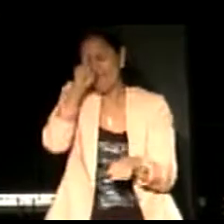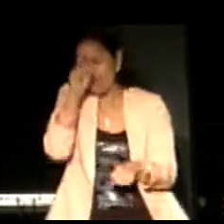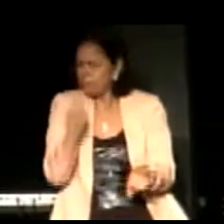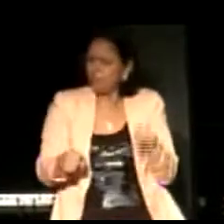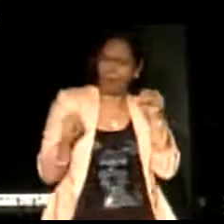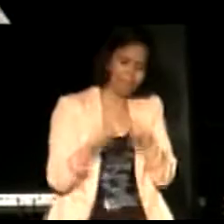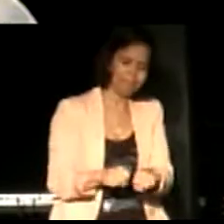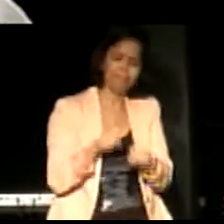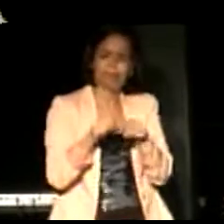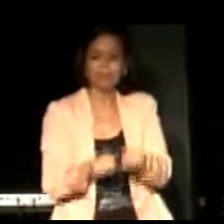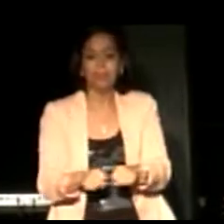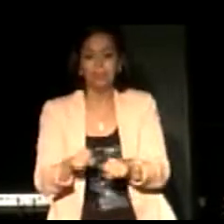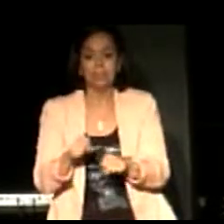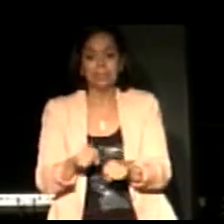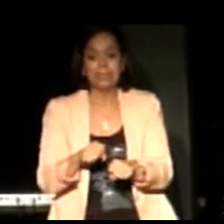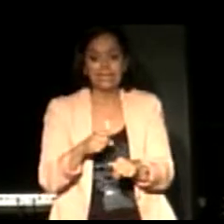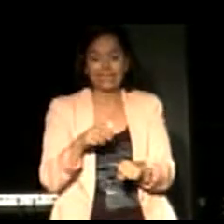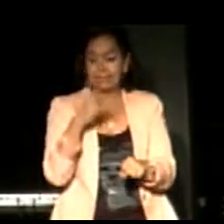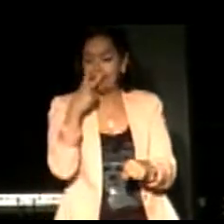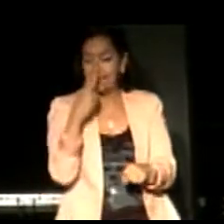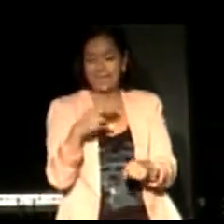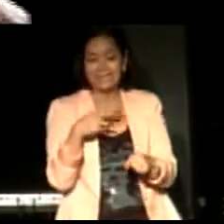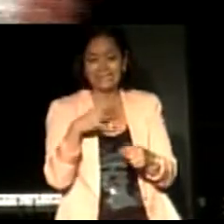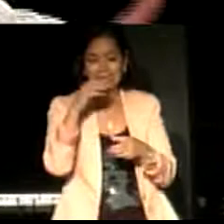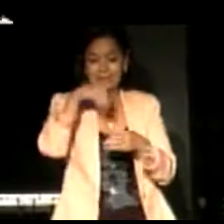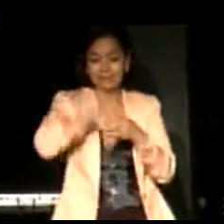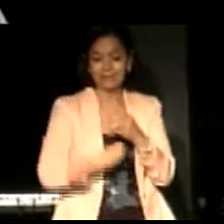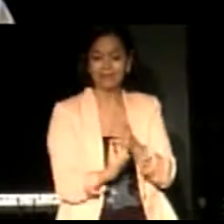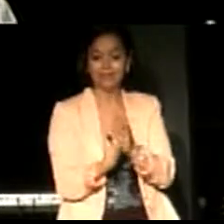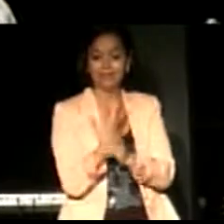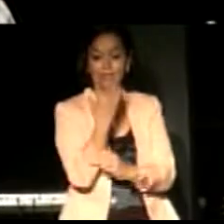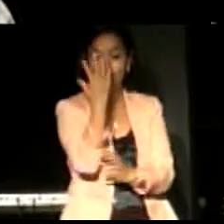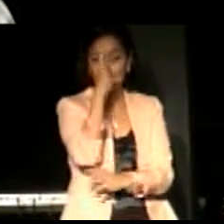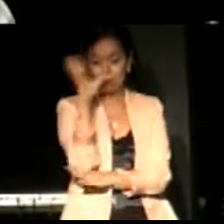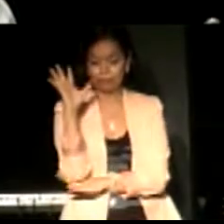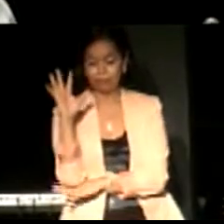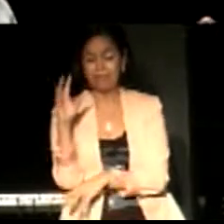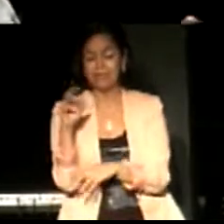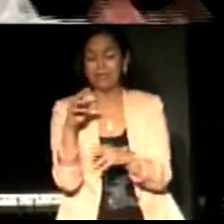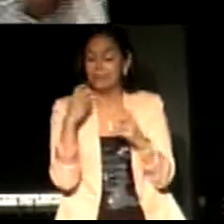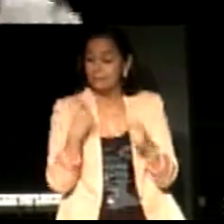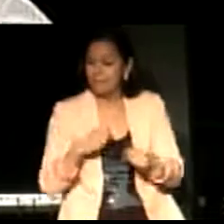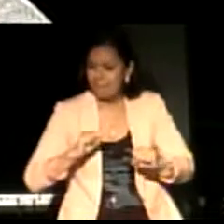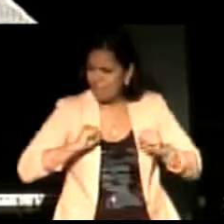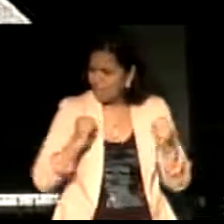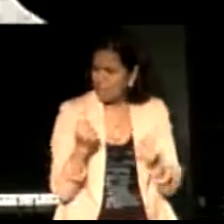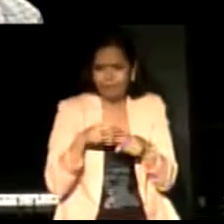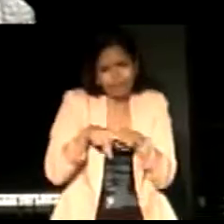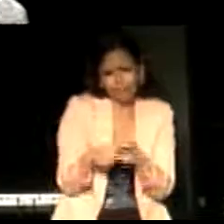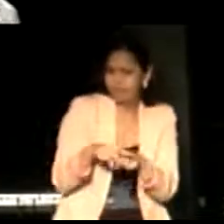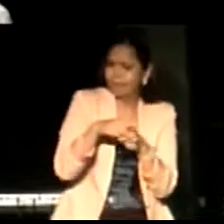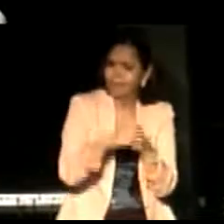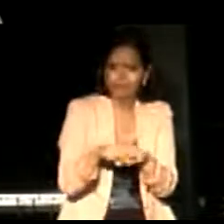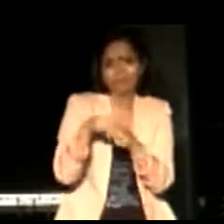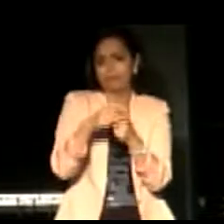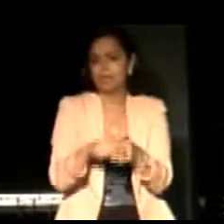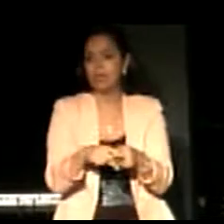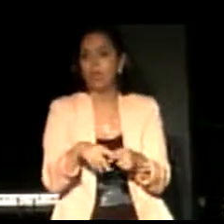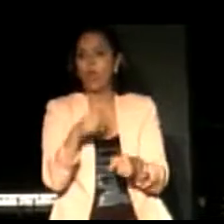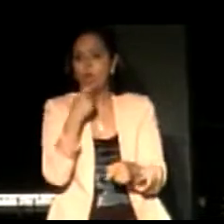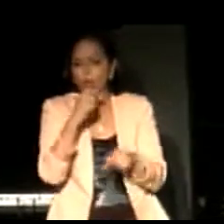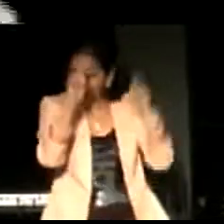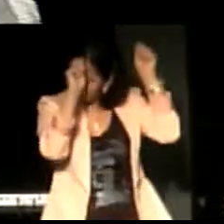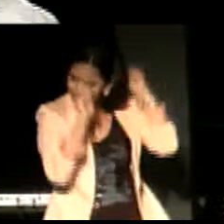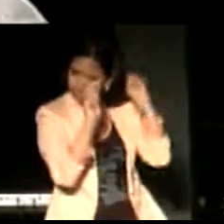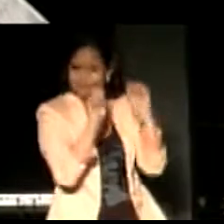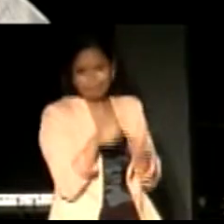força, se ele é selvagem, para que serve a força dele? Mas se ele é, se ele for